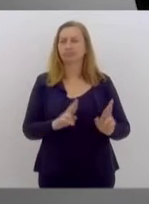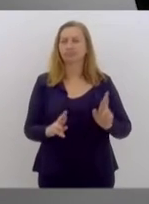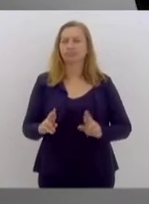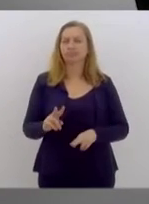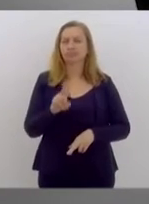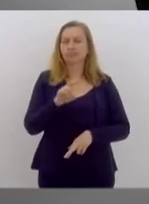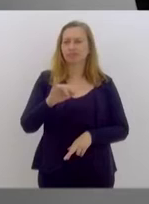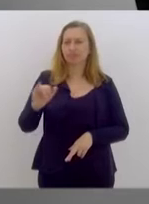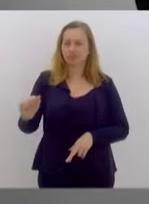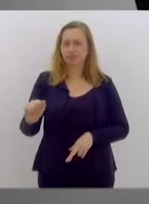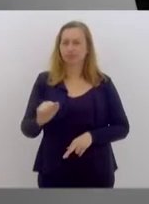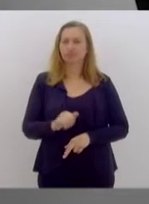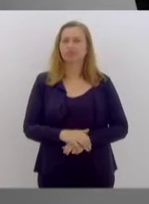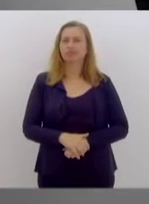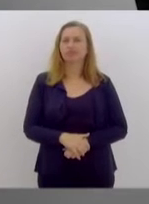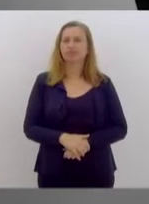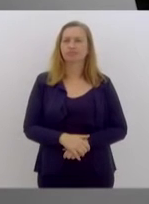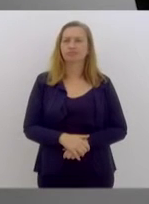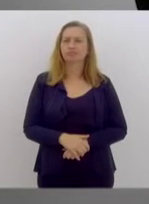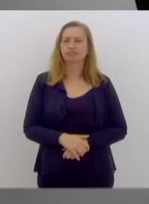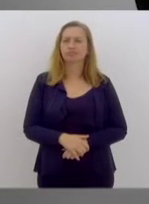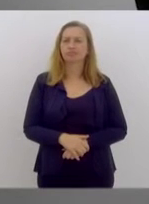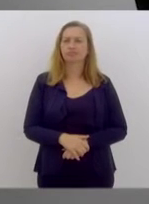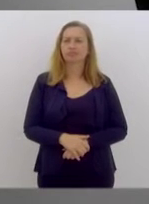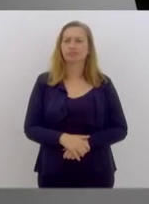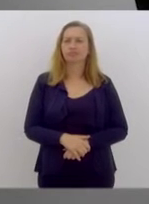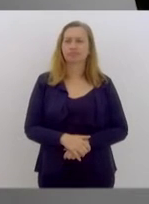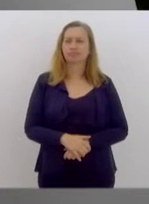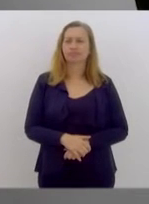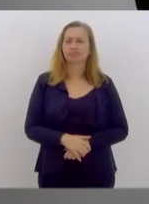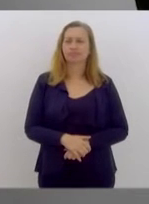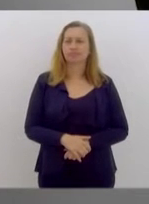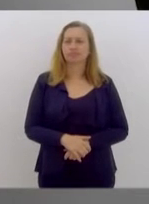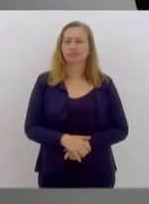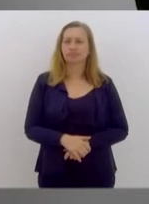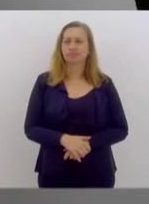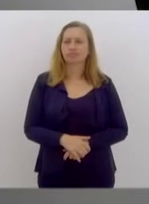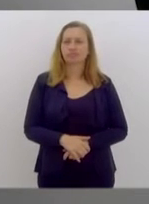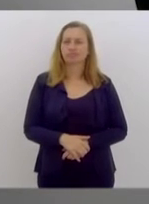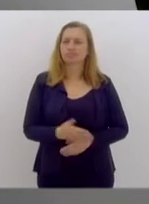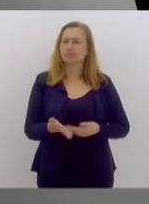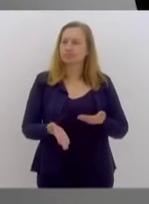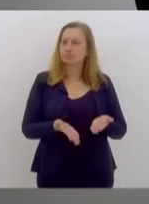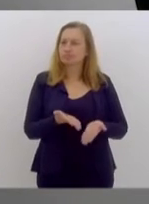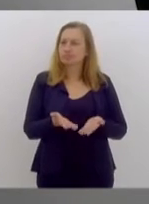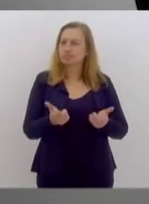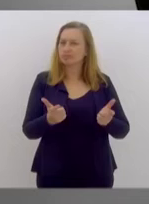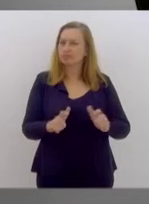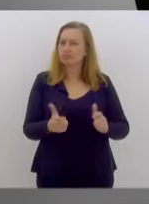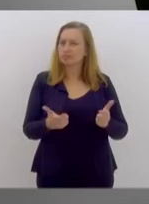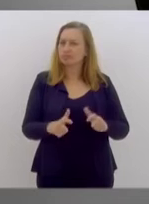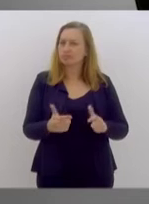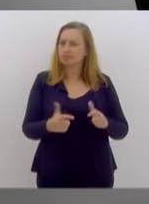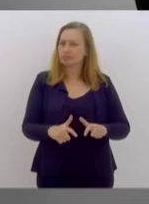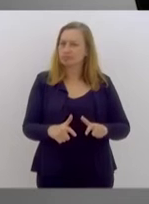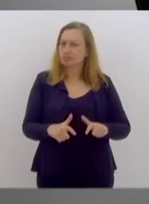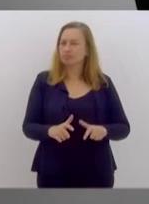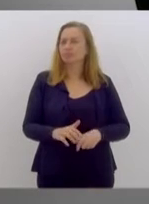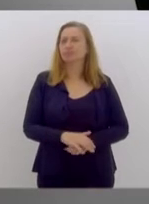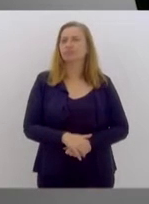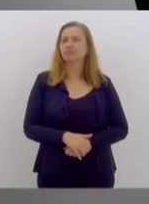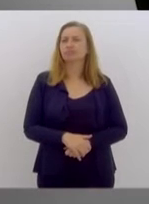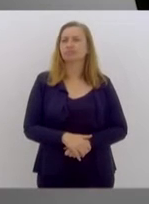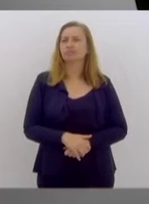permanente o estado de conservação dos dormentes e até mesmo de parte